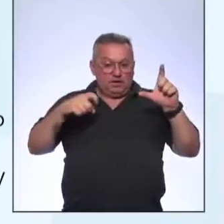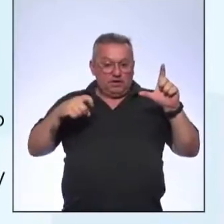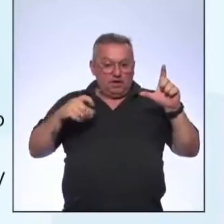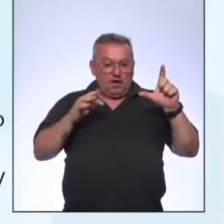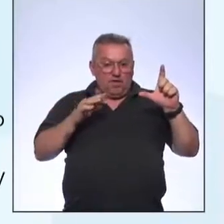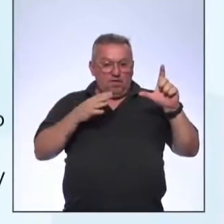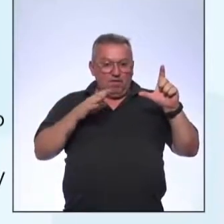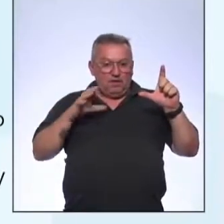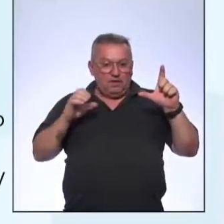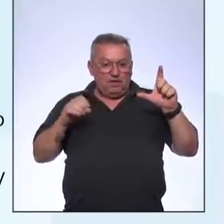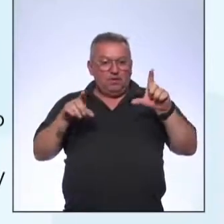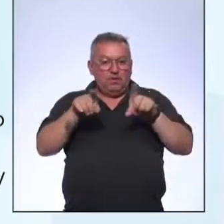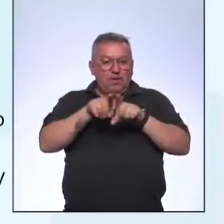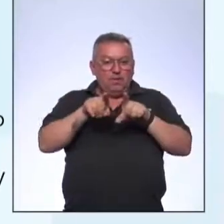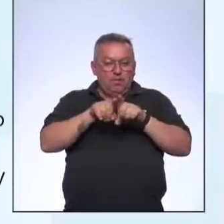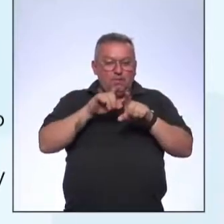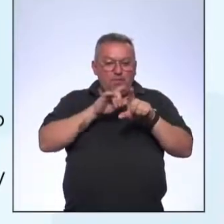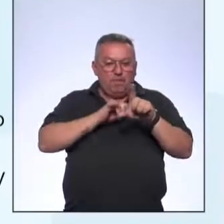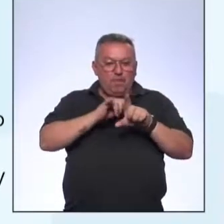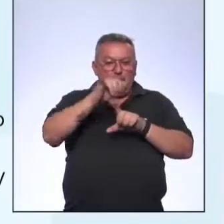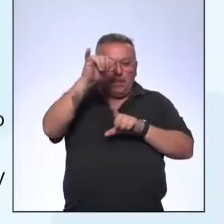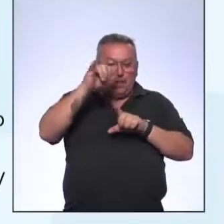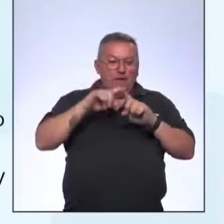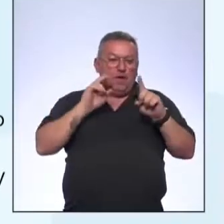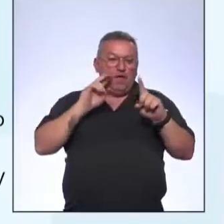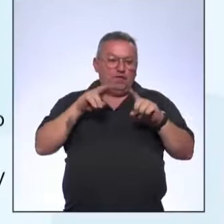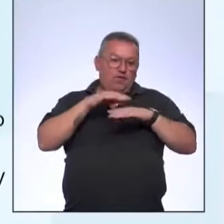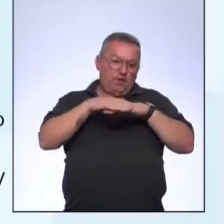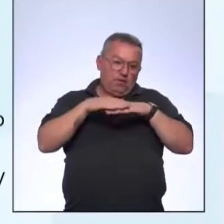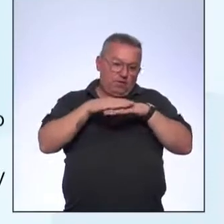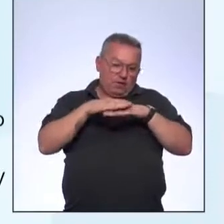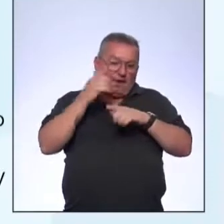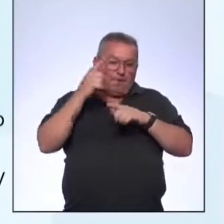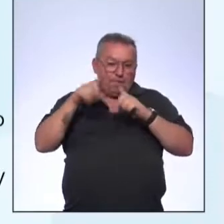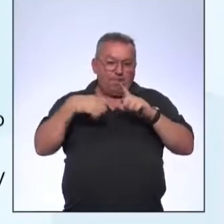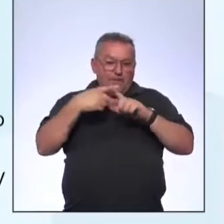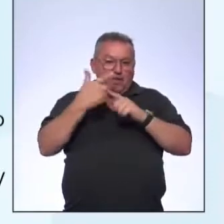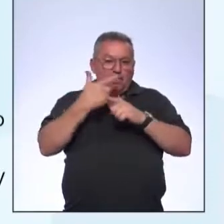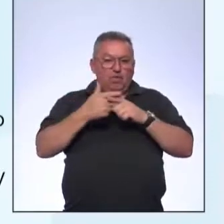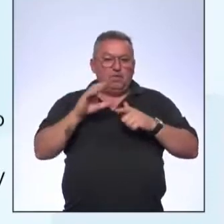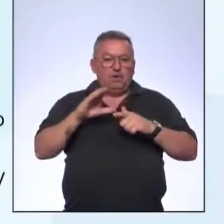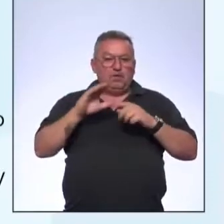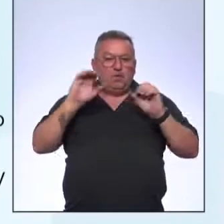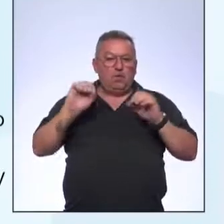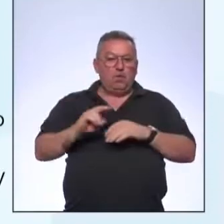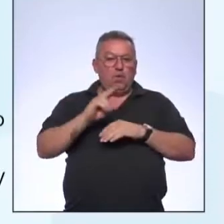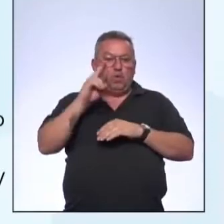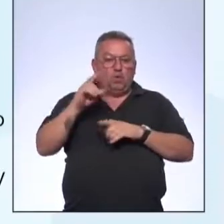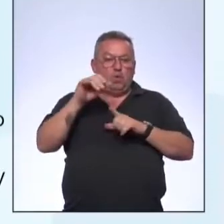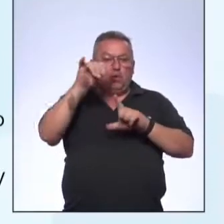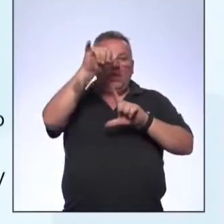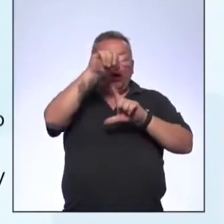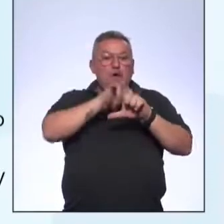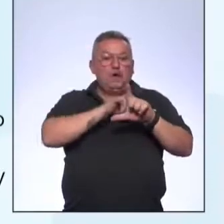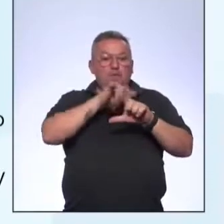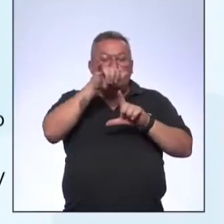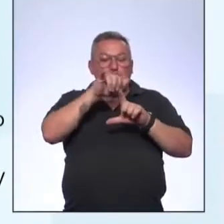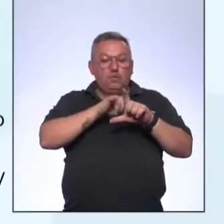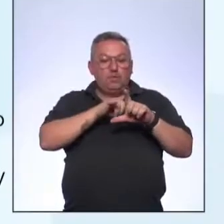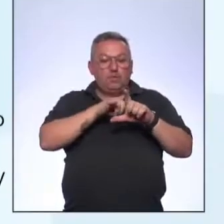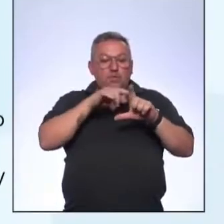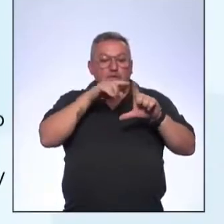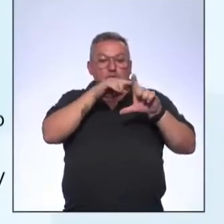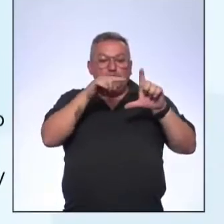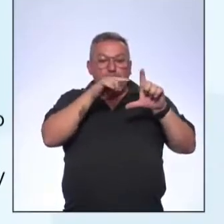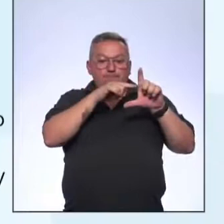função em relação a x nós vamos conversar mais sobre isso hoje ou o Y por causa